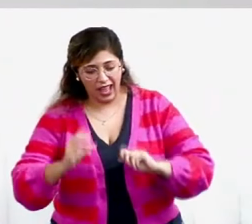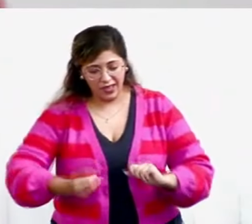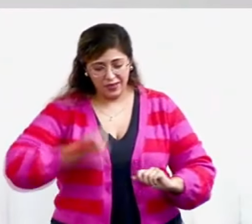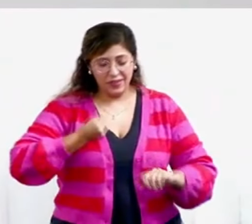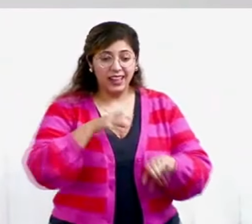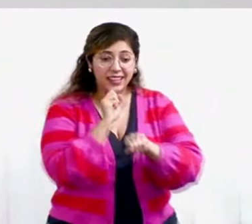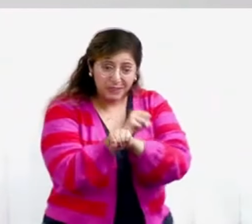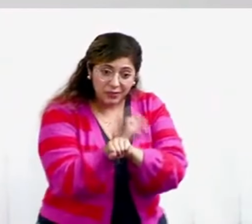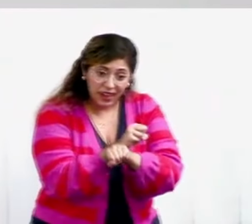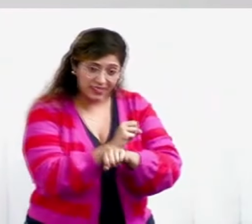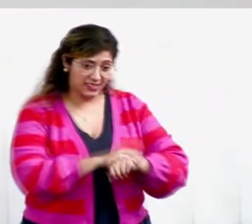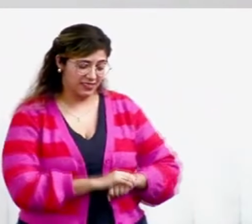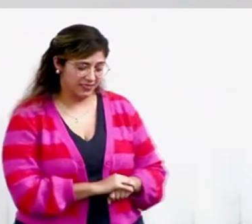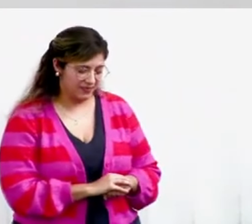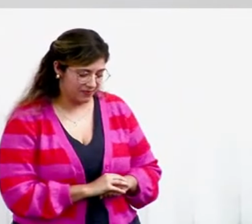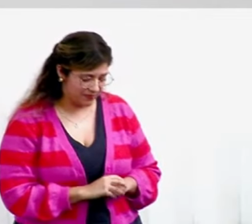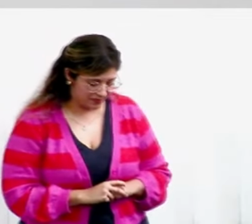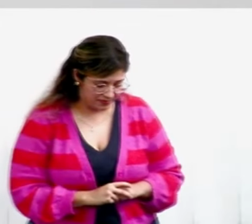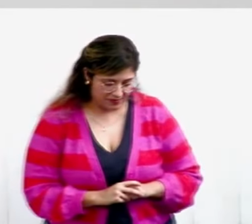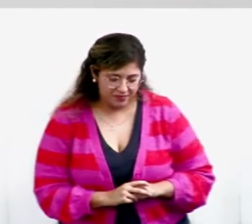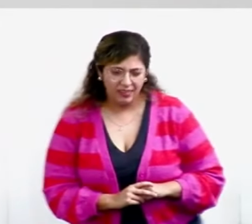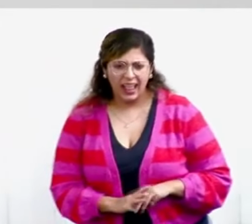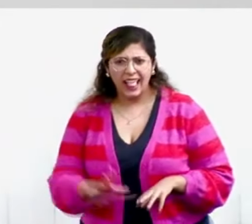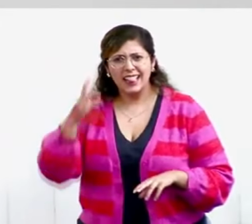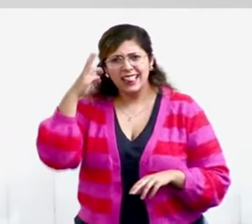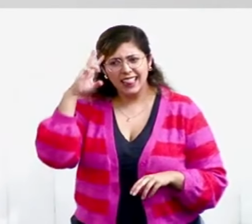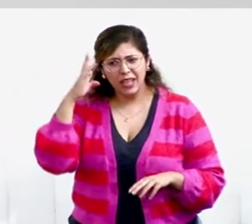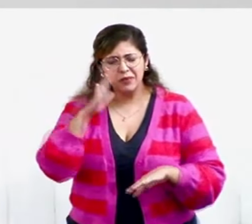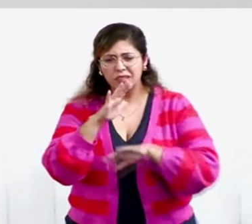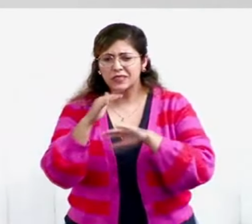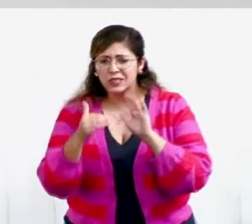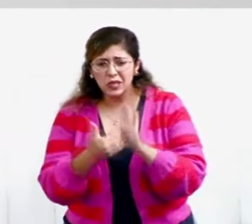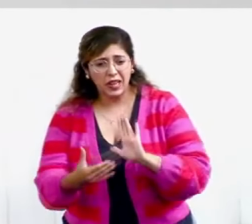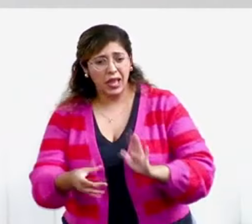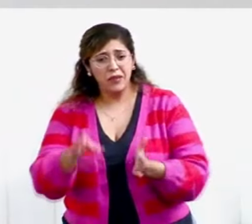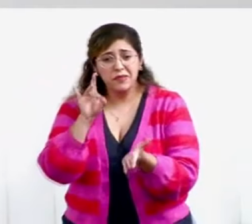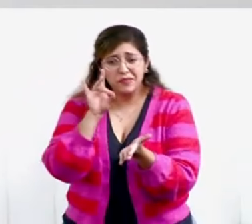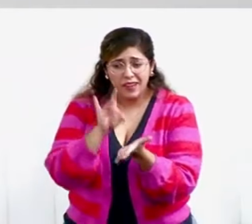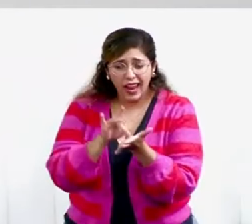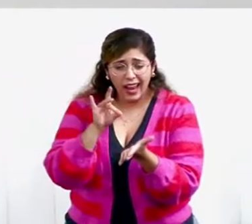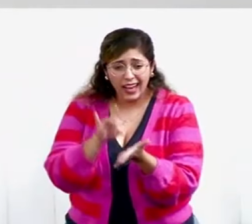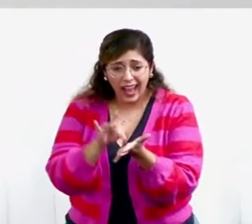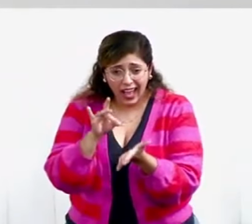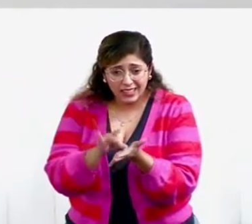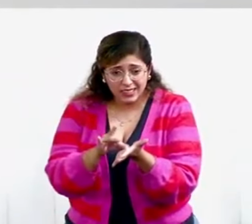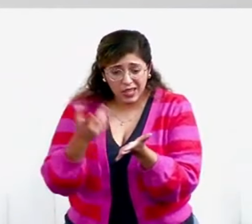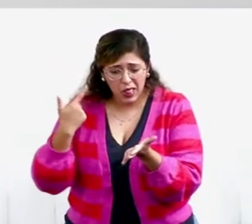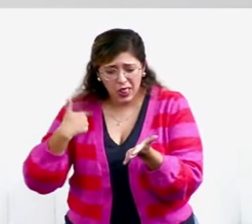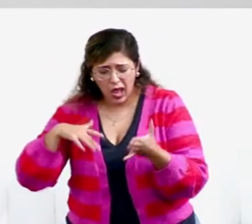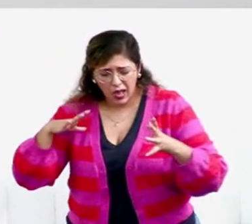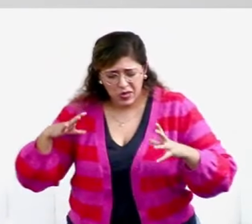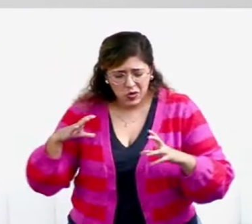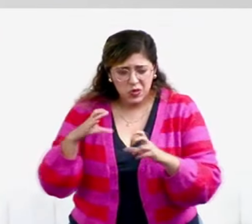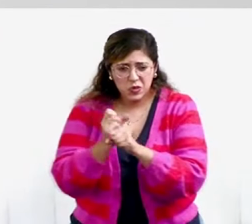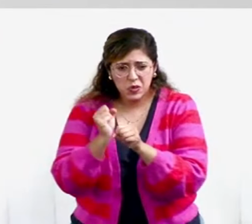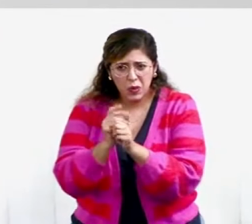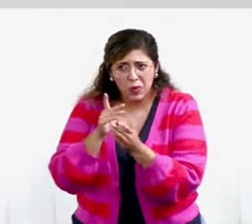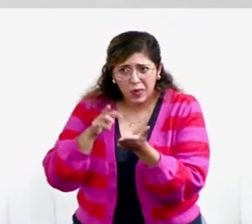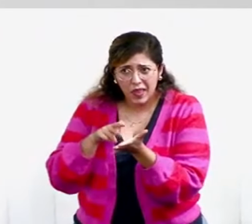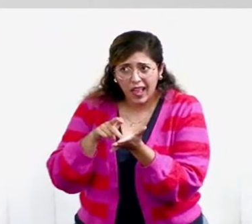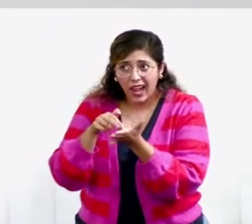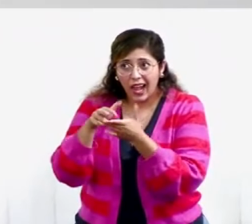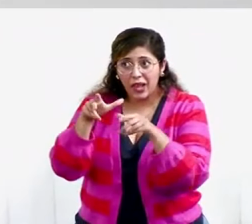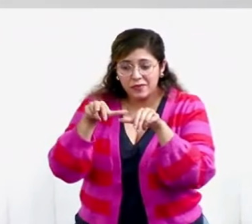assim, lembrados dessa verdade, eu e você caminharmos numa vida santa